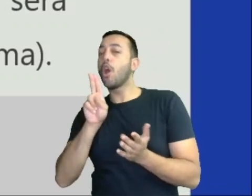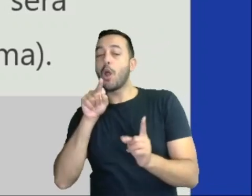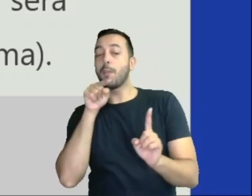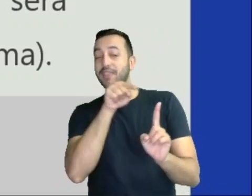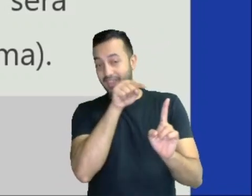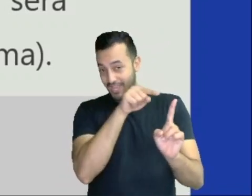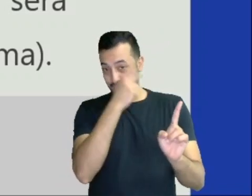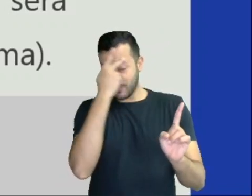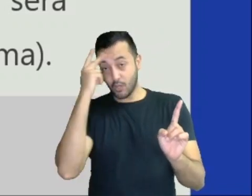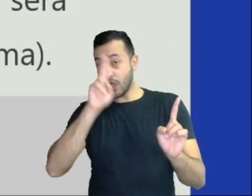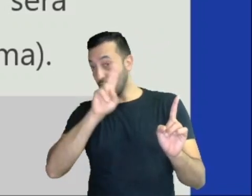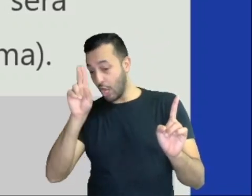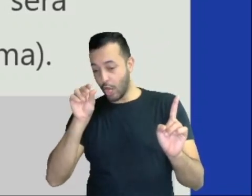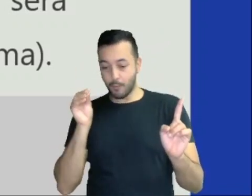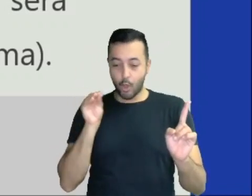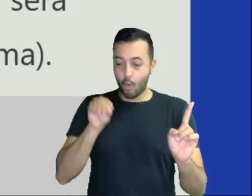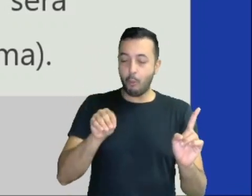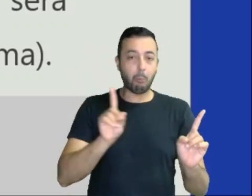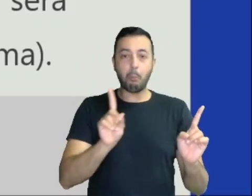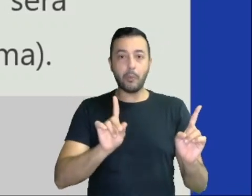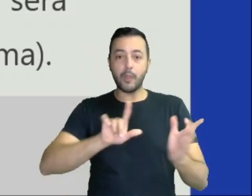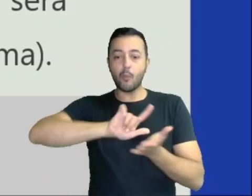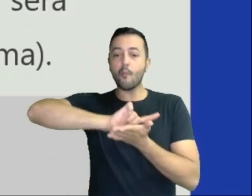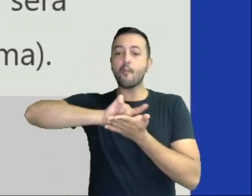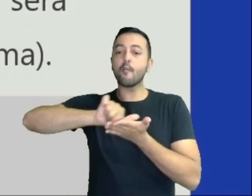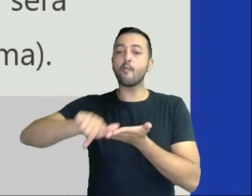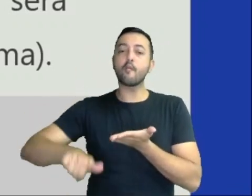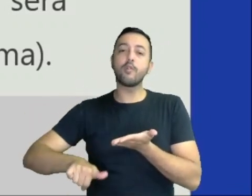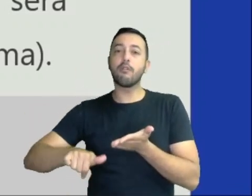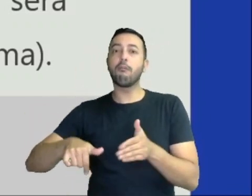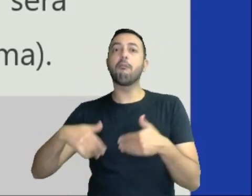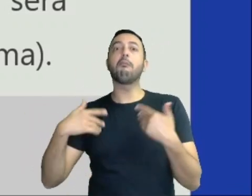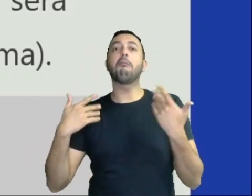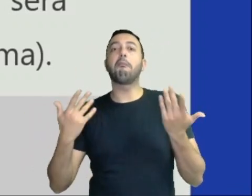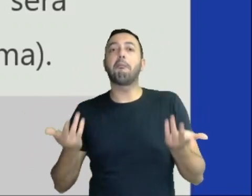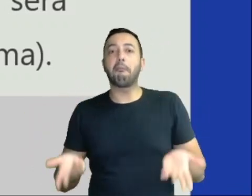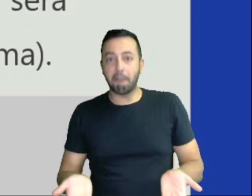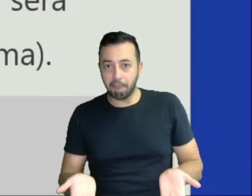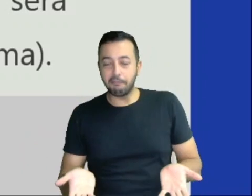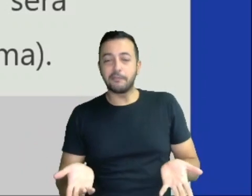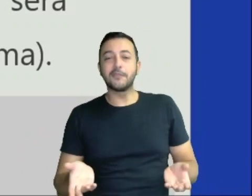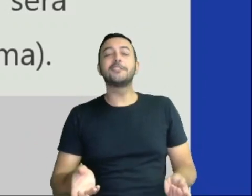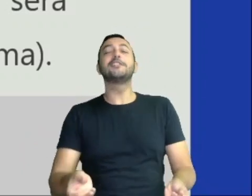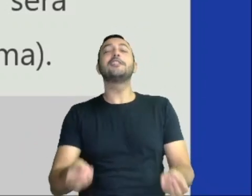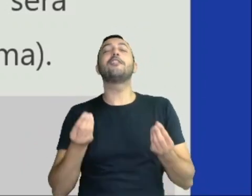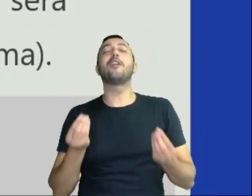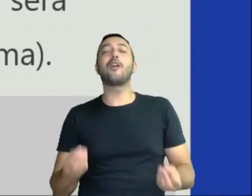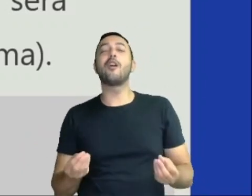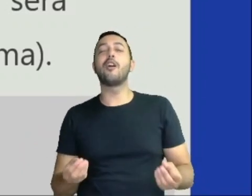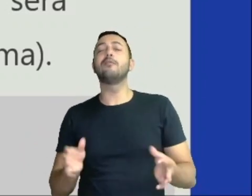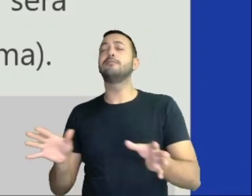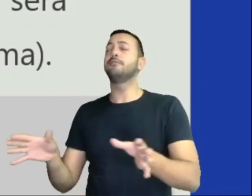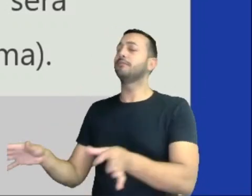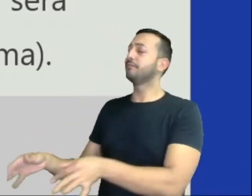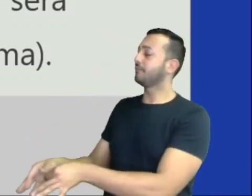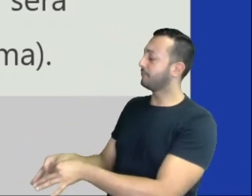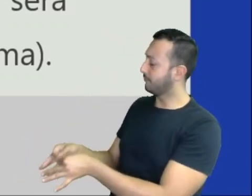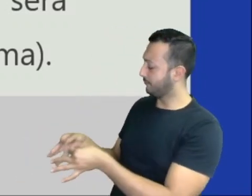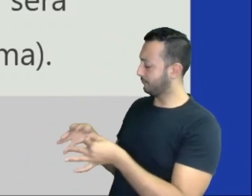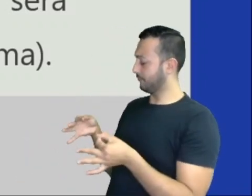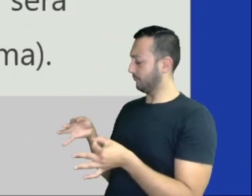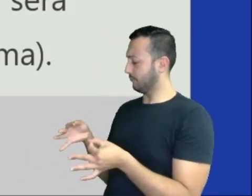nome da pessoa para quem não quero é destinar esse bilhete quando outra pessoa